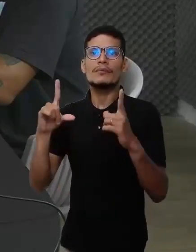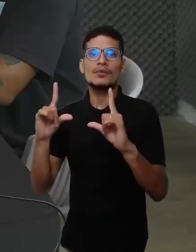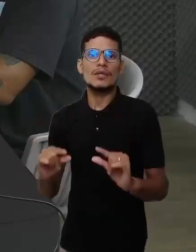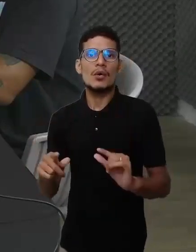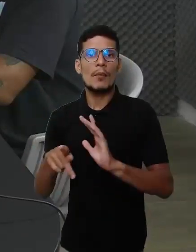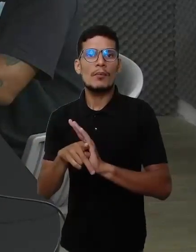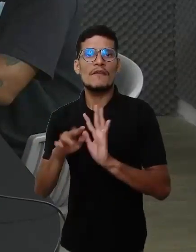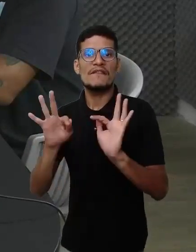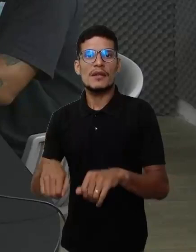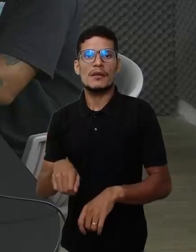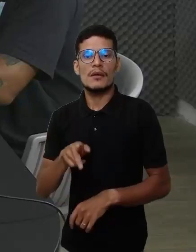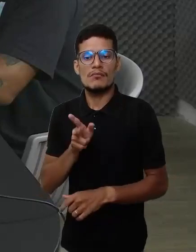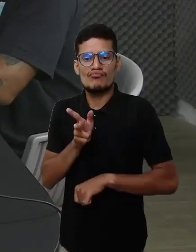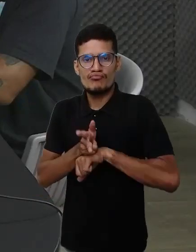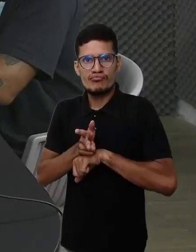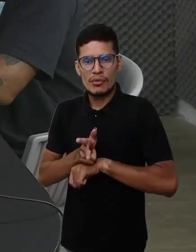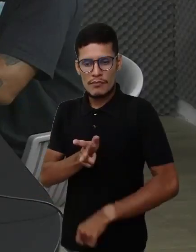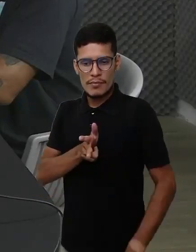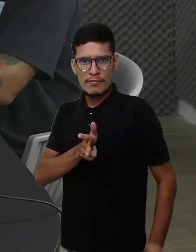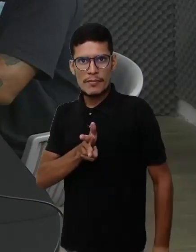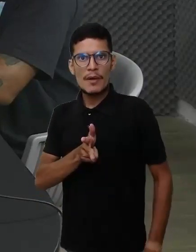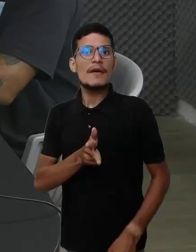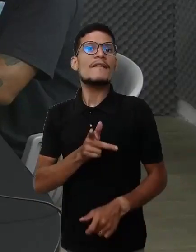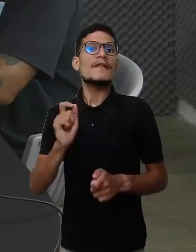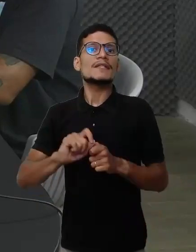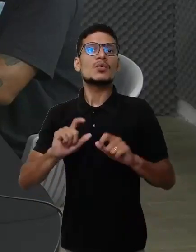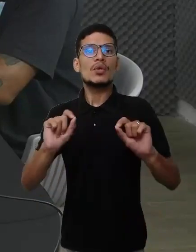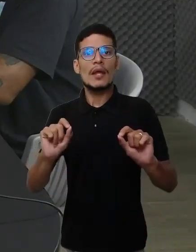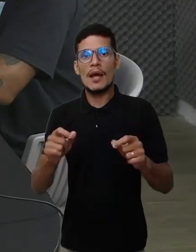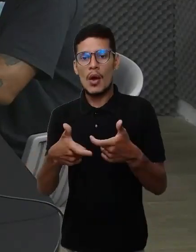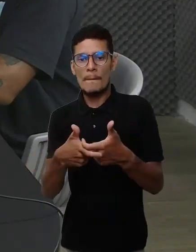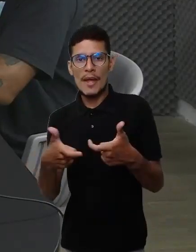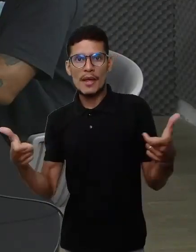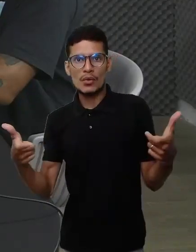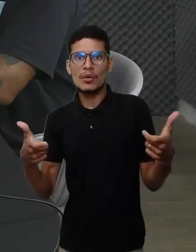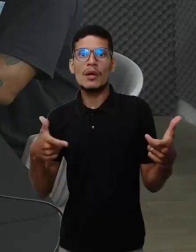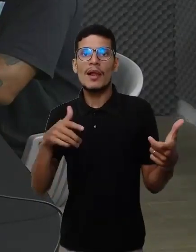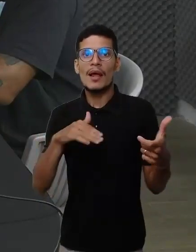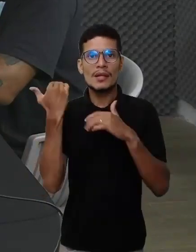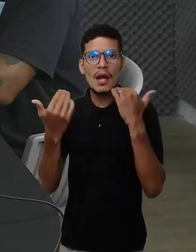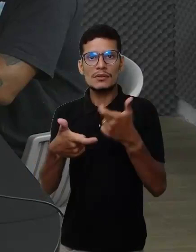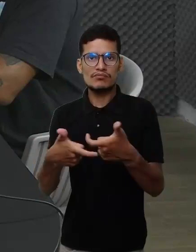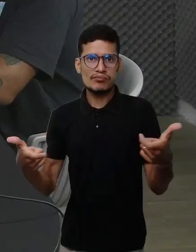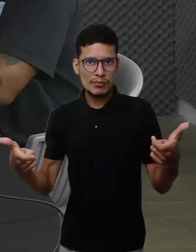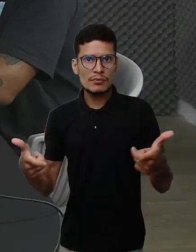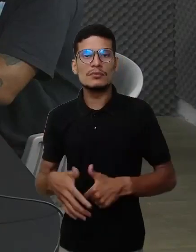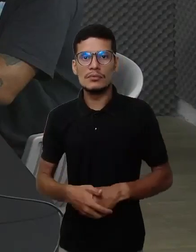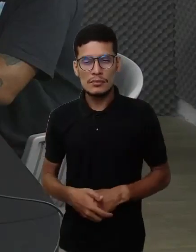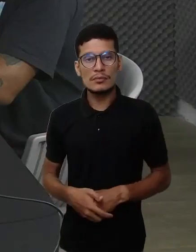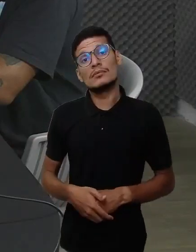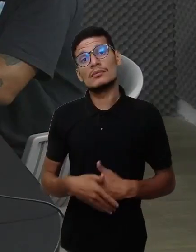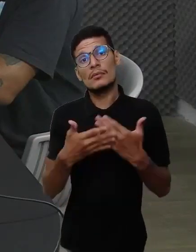corporais, fazendo com que o aumento da letalidade dessa polícia aumente, o número da letalidade aumente. Você